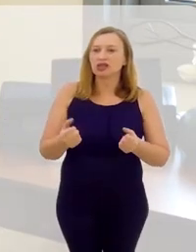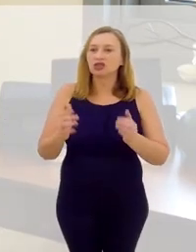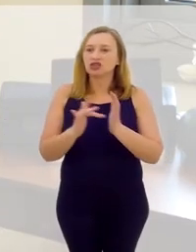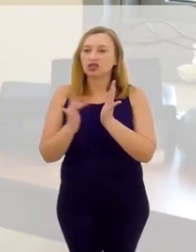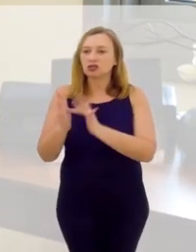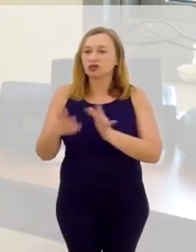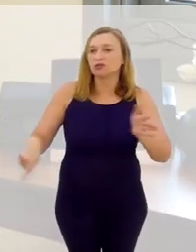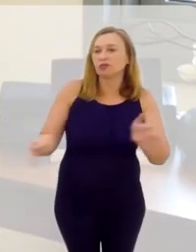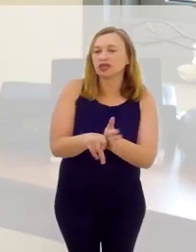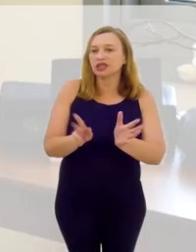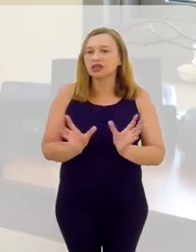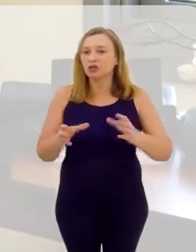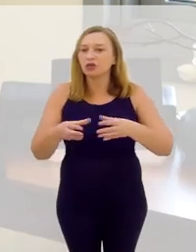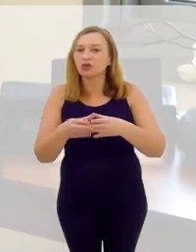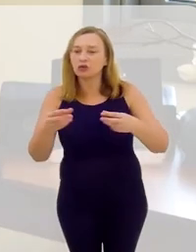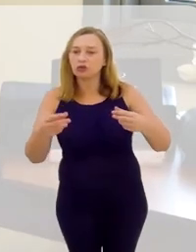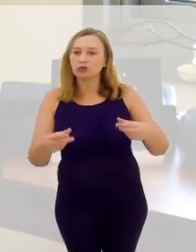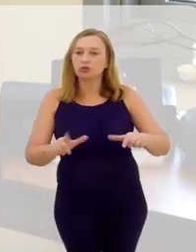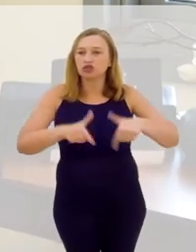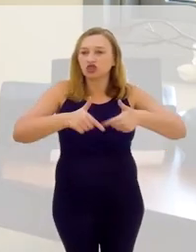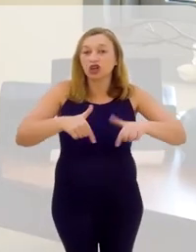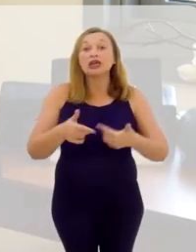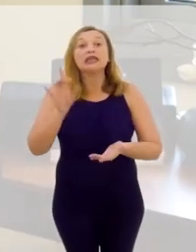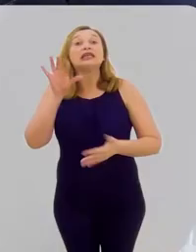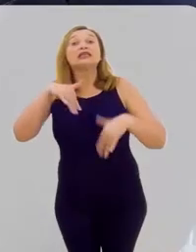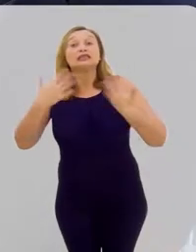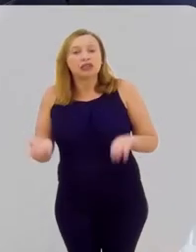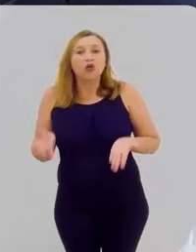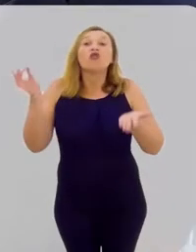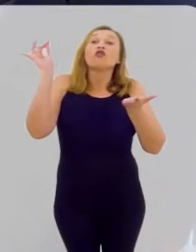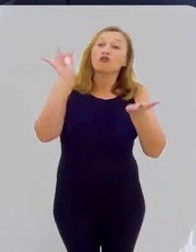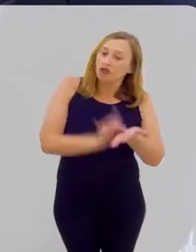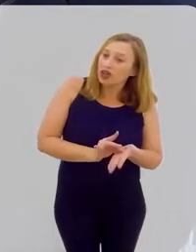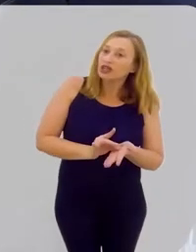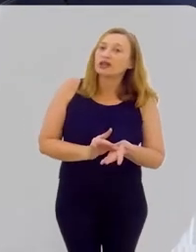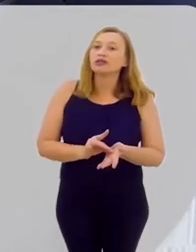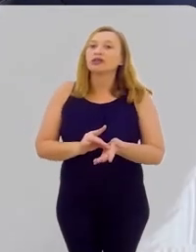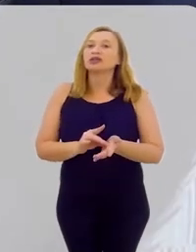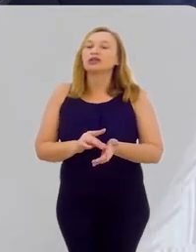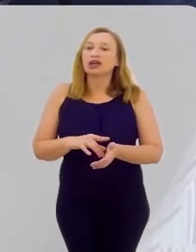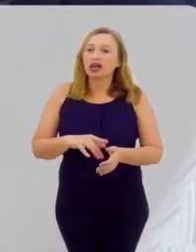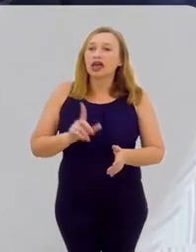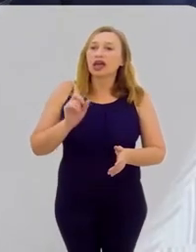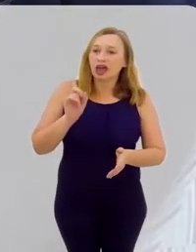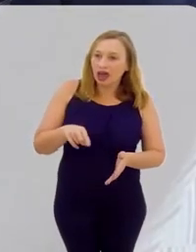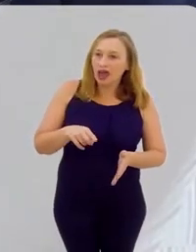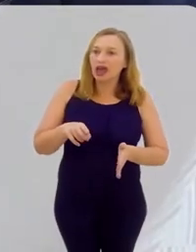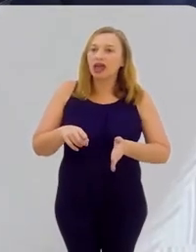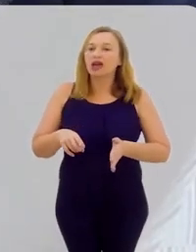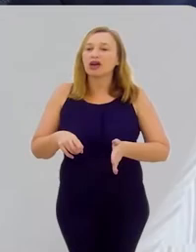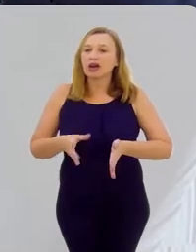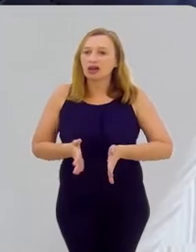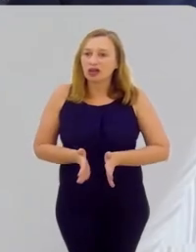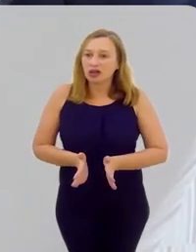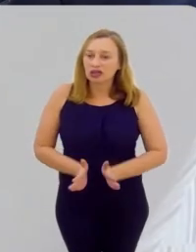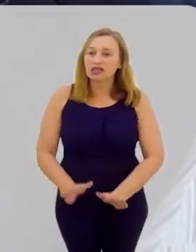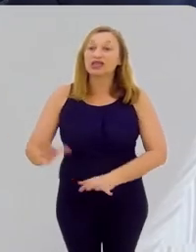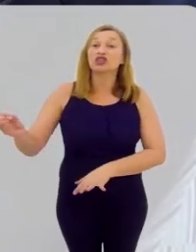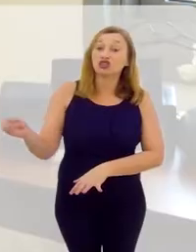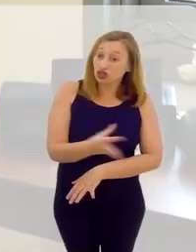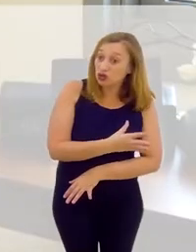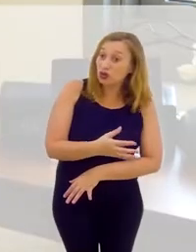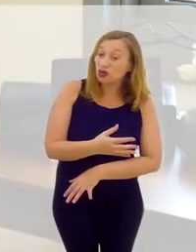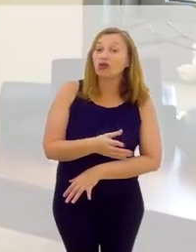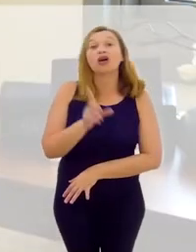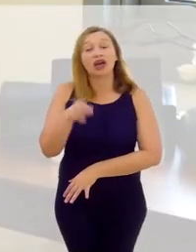faz o convênio, ela passa a pertencer também à tribo de Israel. Então, realmente é um renascimento. É um